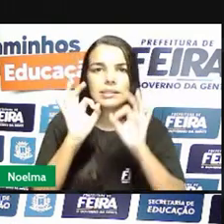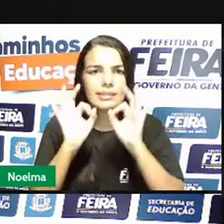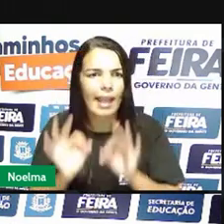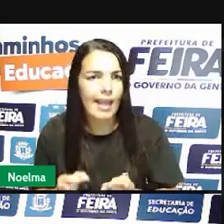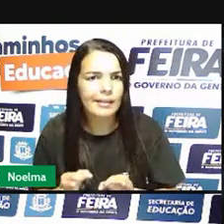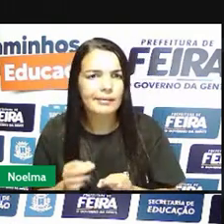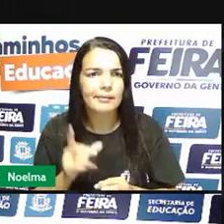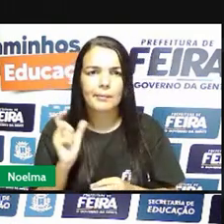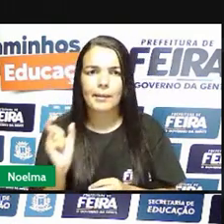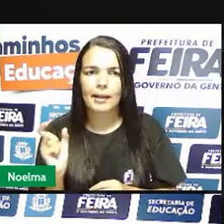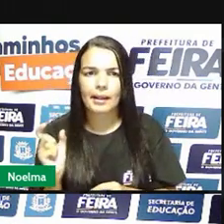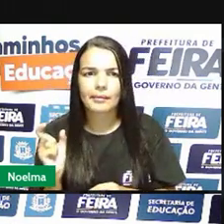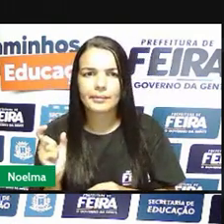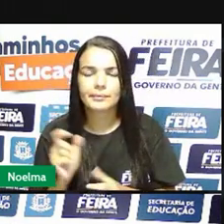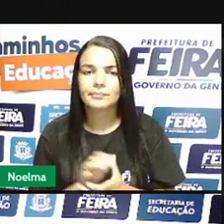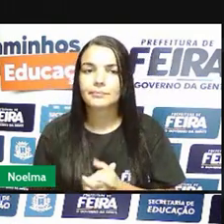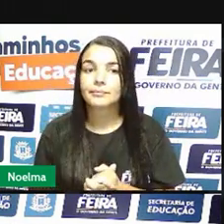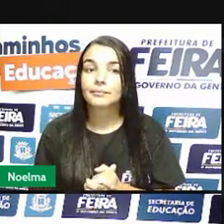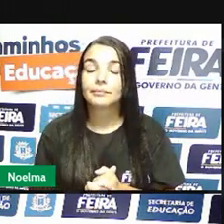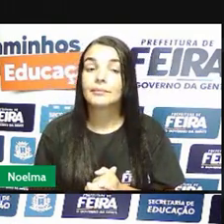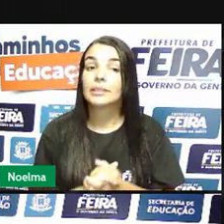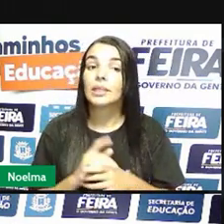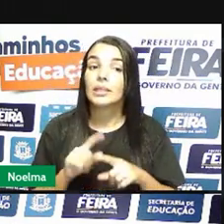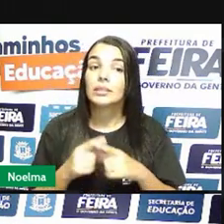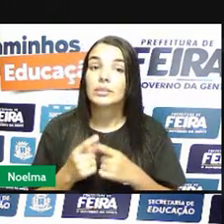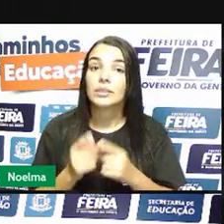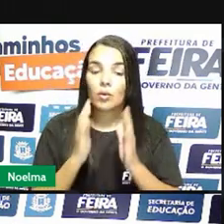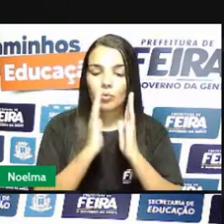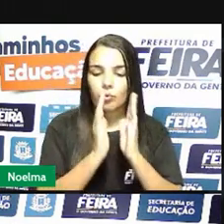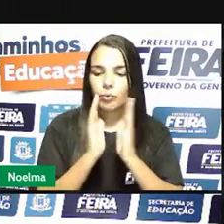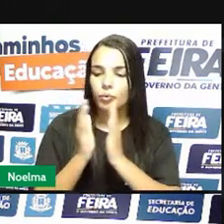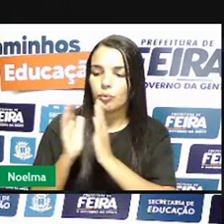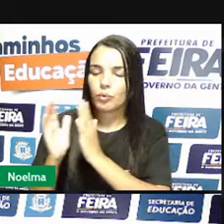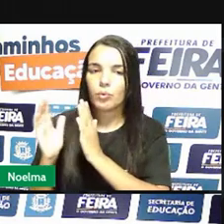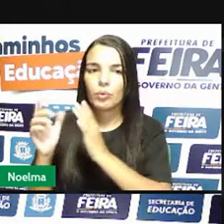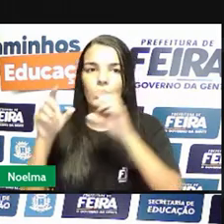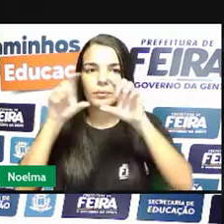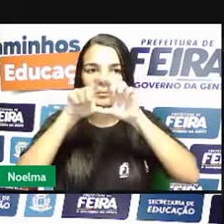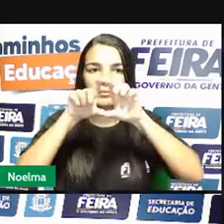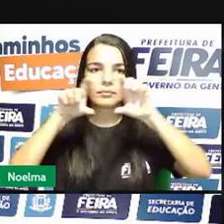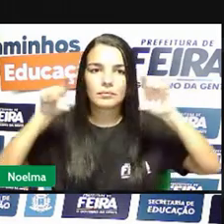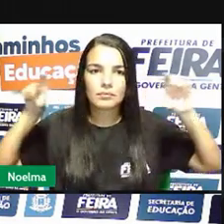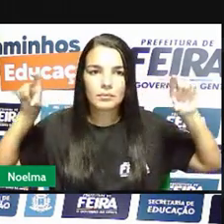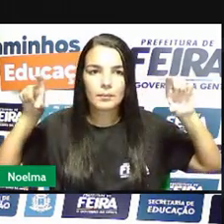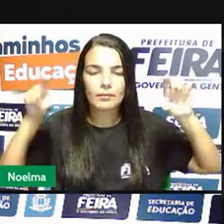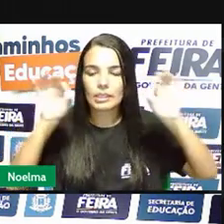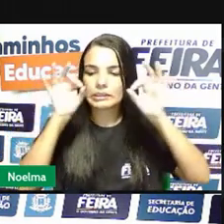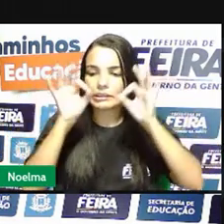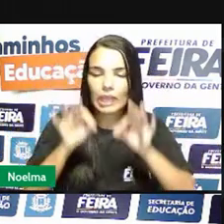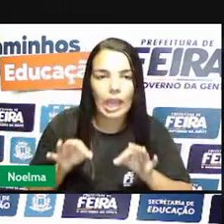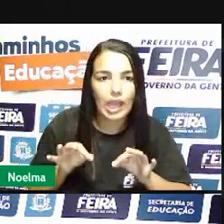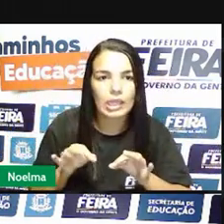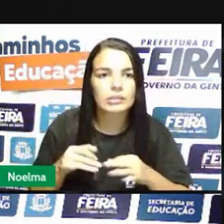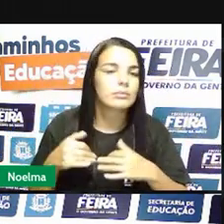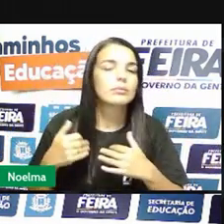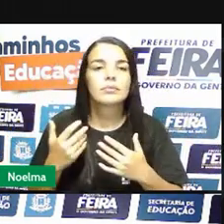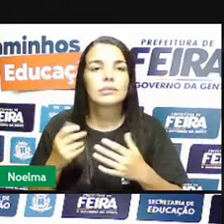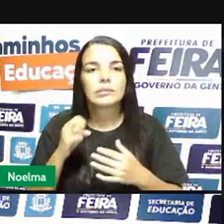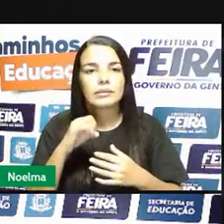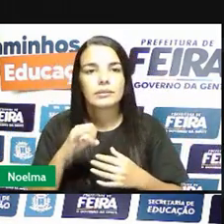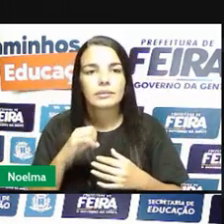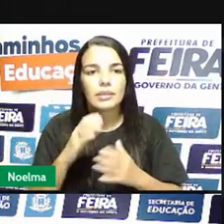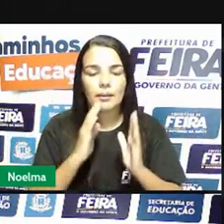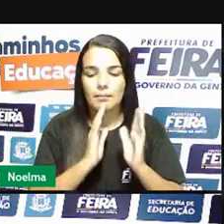correta? A formação de períodos frasais, tipo, vocês não colocaram ali